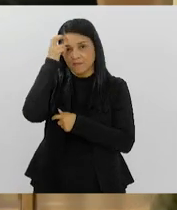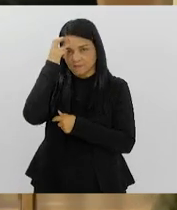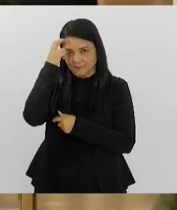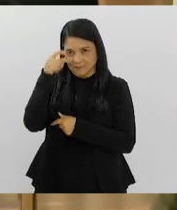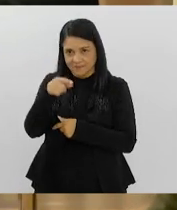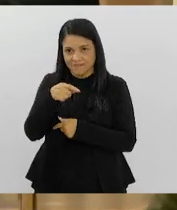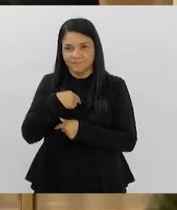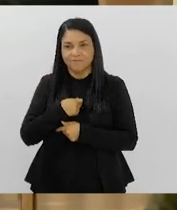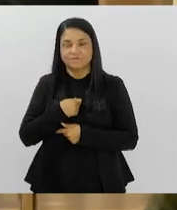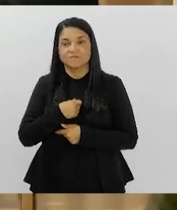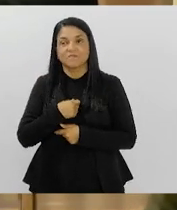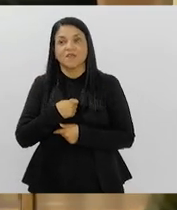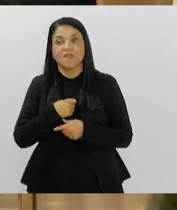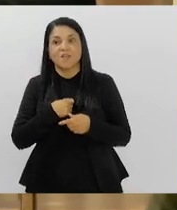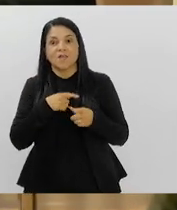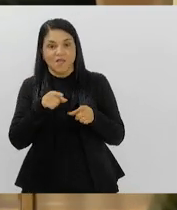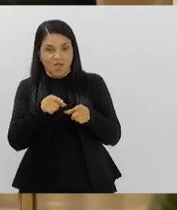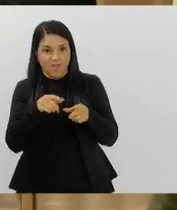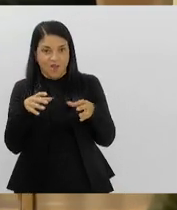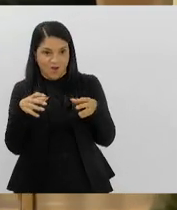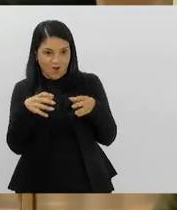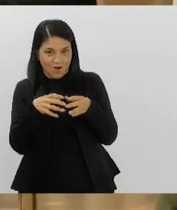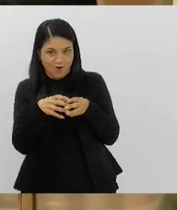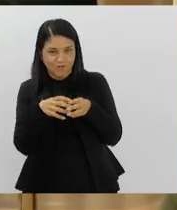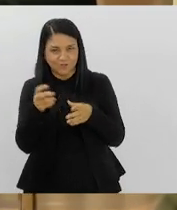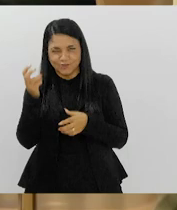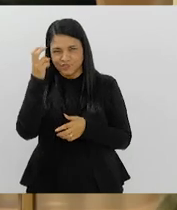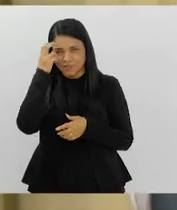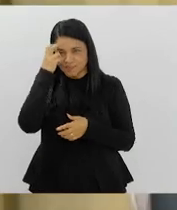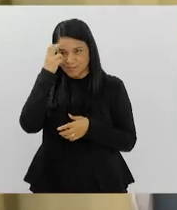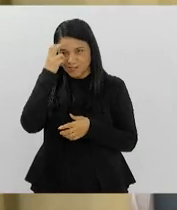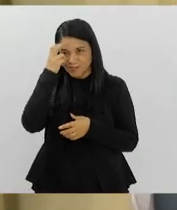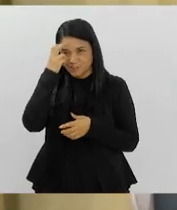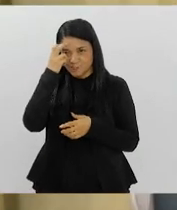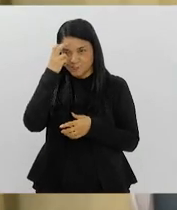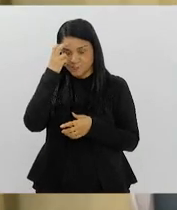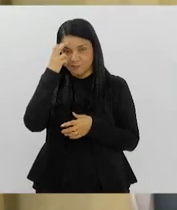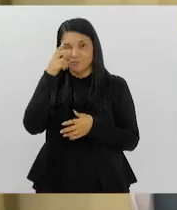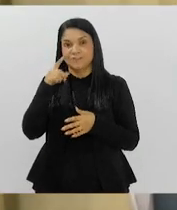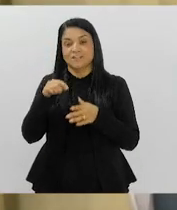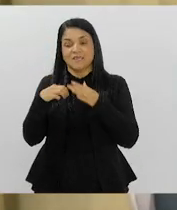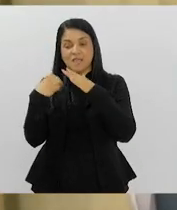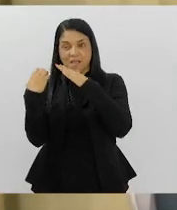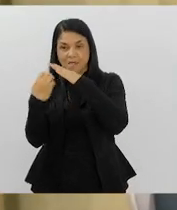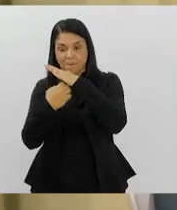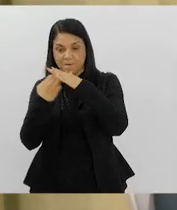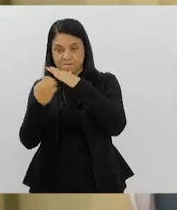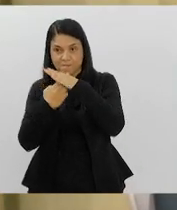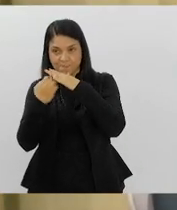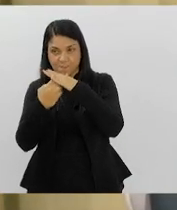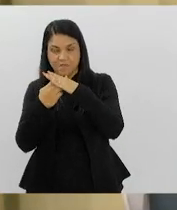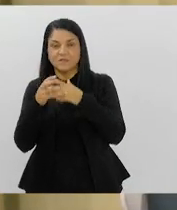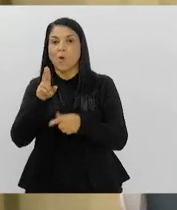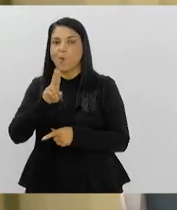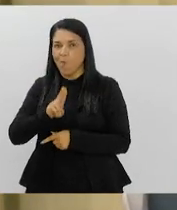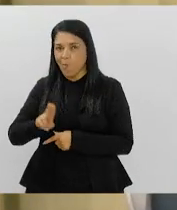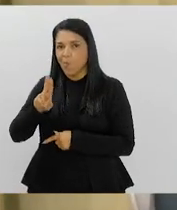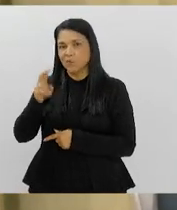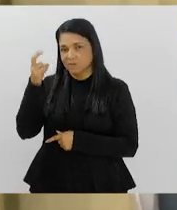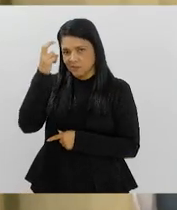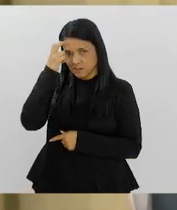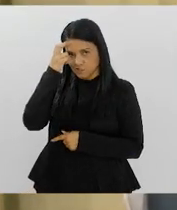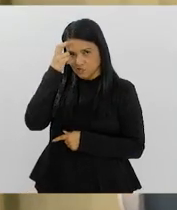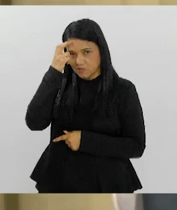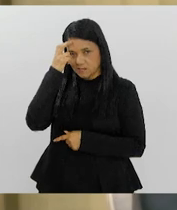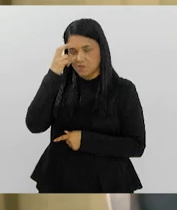A inteligência é só olhar para fora, para o mundo privado. As grandes empresas, os grandes mundos corporativos usam inteligência. As concessionárias